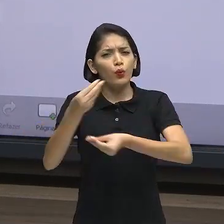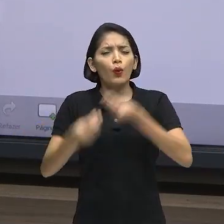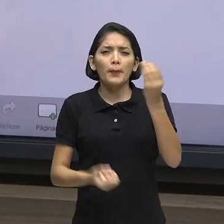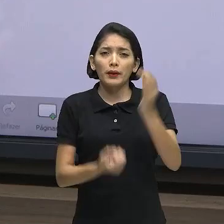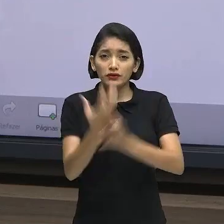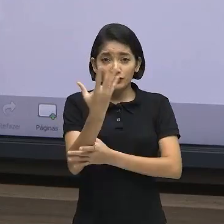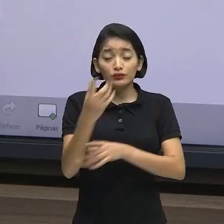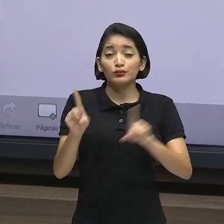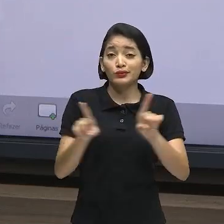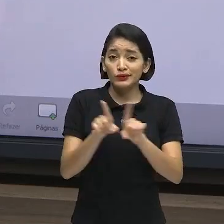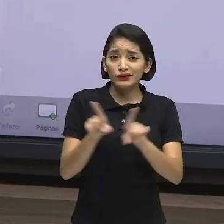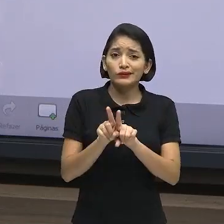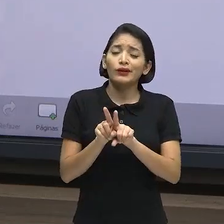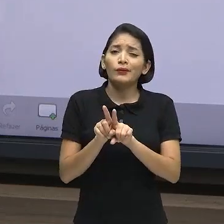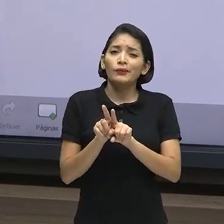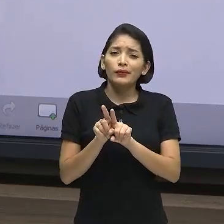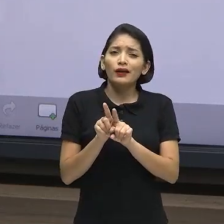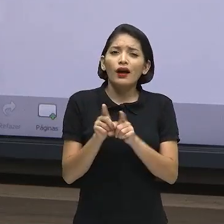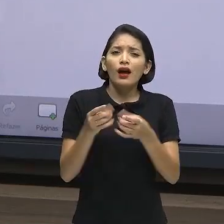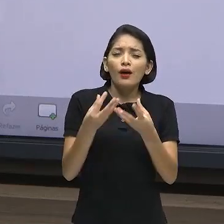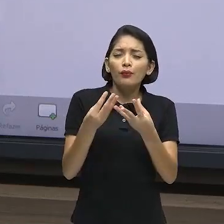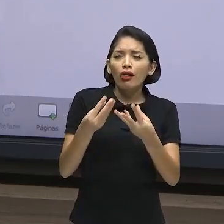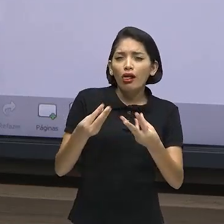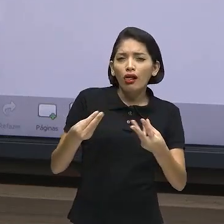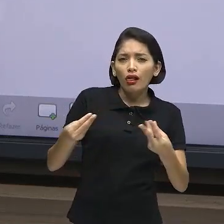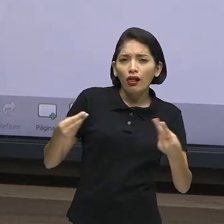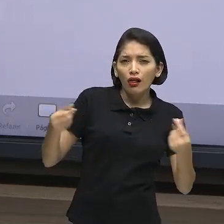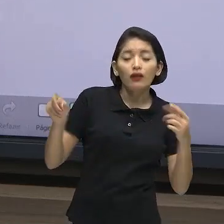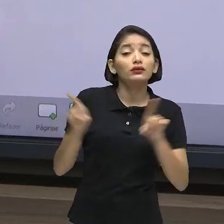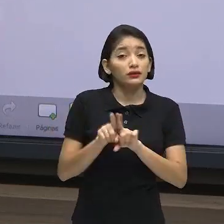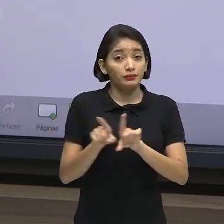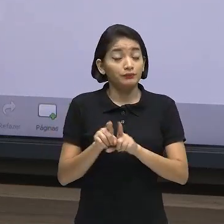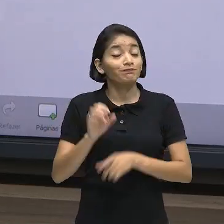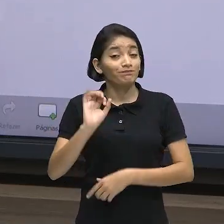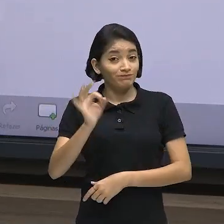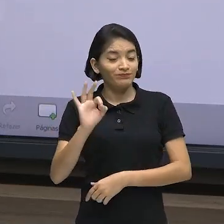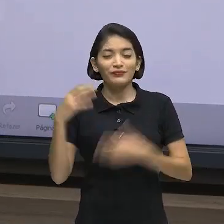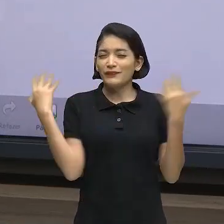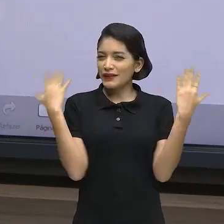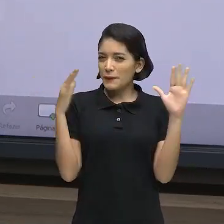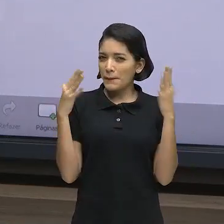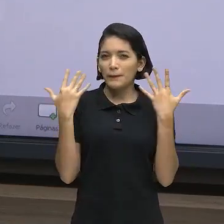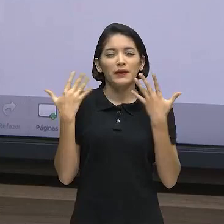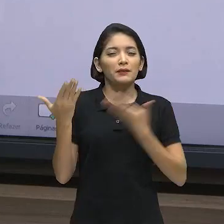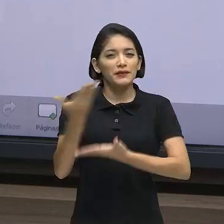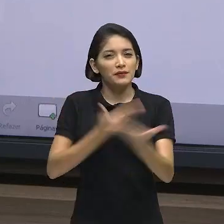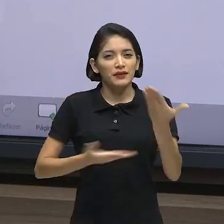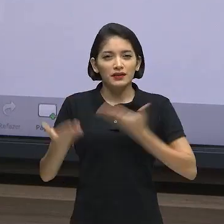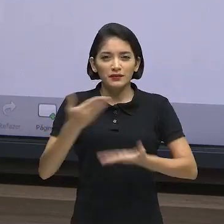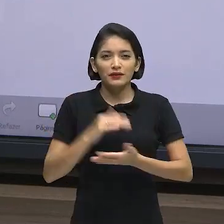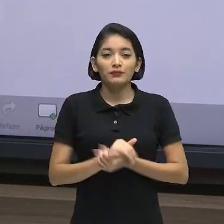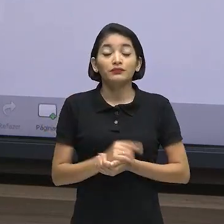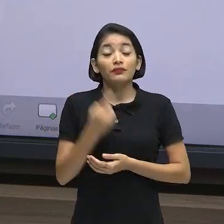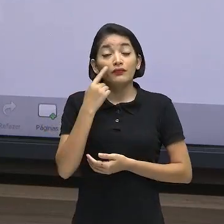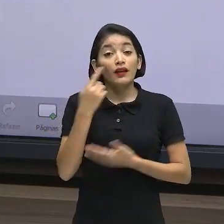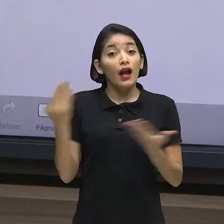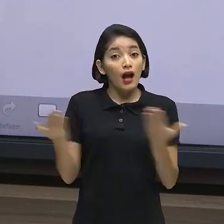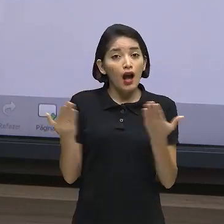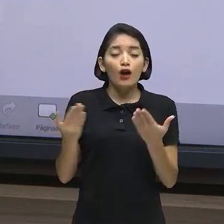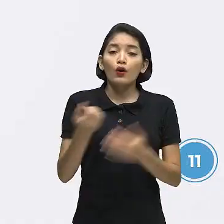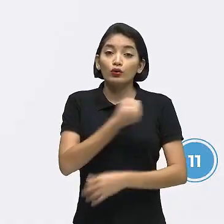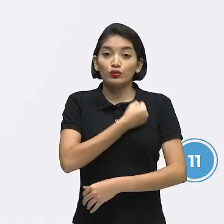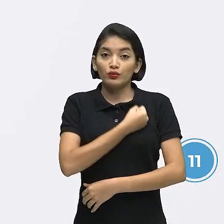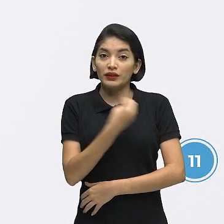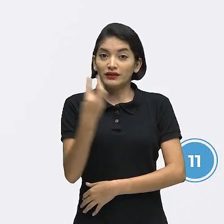né? Esse desgaste, a ação de decomposição, isso mesmo, tá? Parabéns aí pela participação de vocês. Vamos agora para a nossa